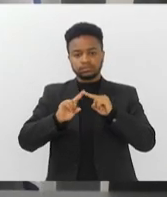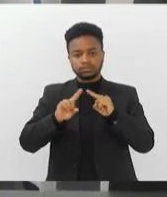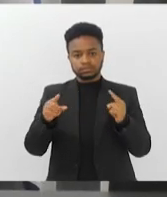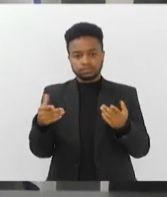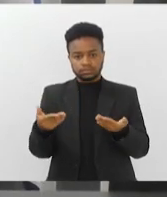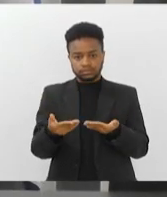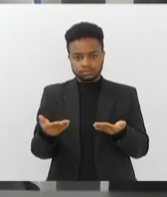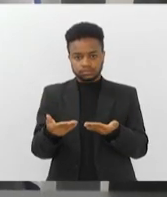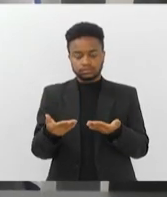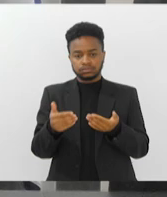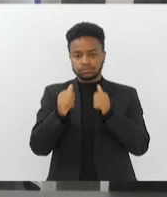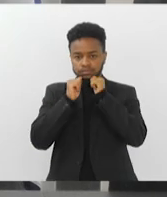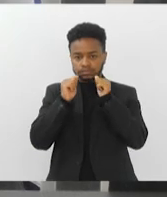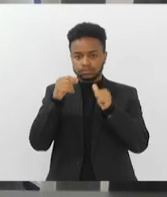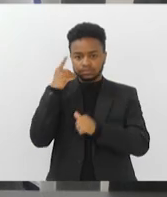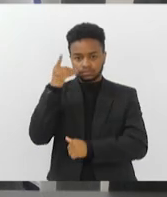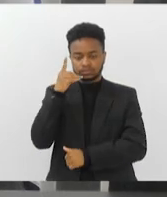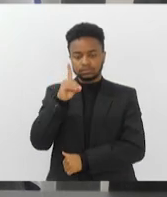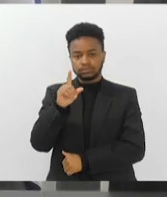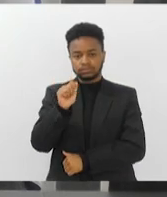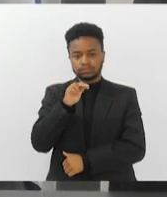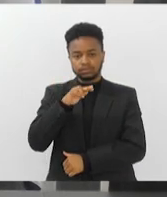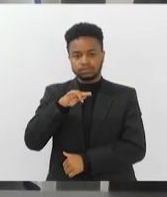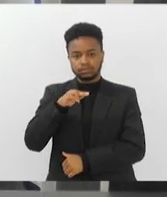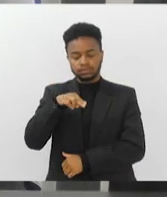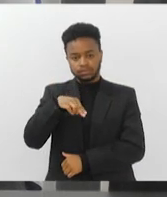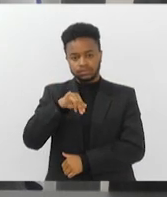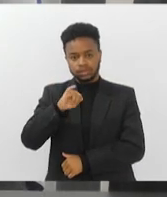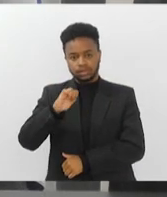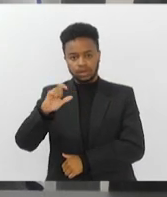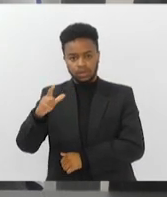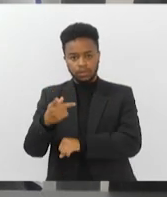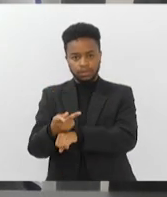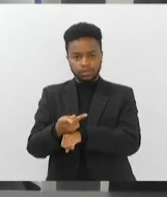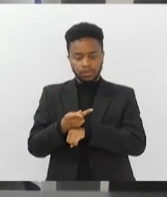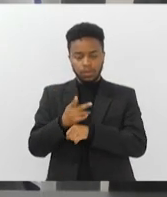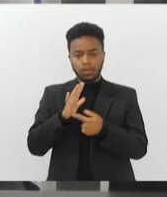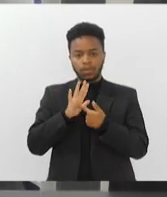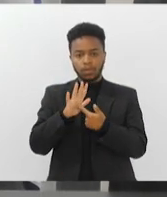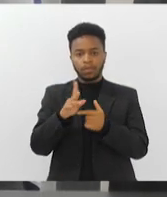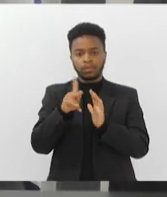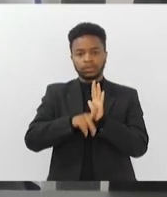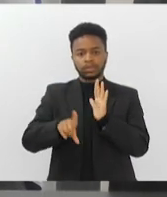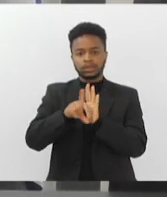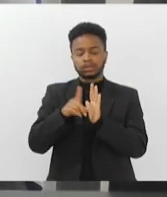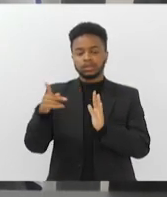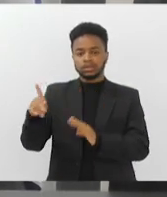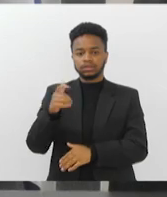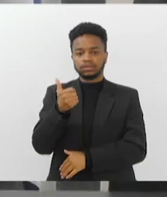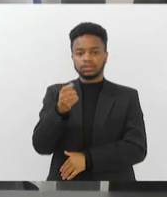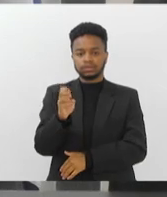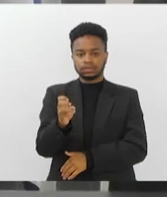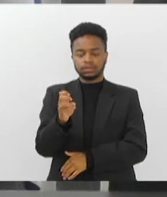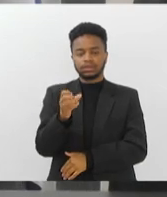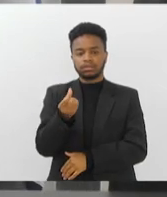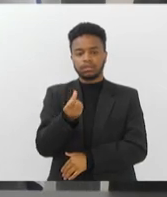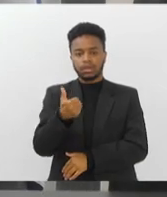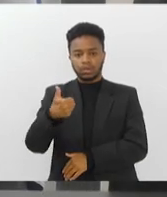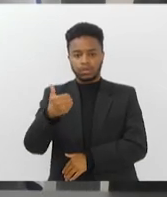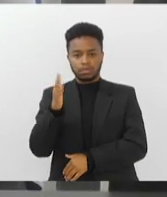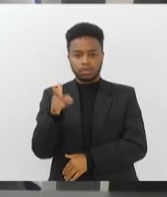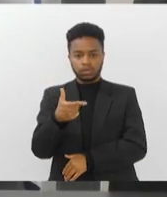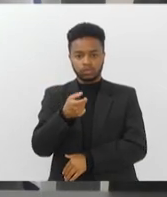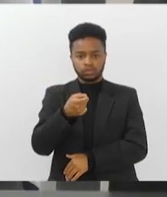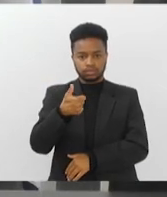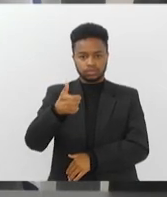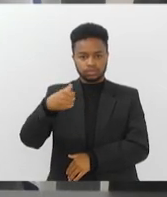mas a assessoria do deputado Librelon me procurou e apresentou um projeto de lei dele, é o 1561 de 19, obviamente